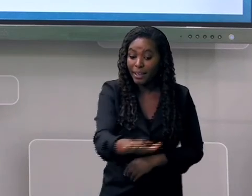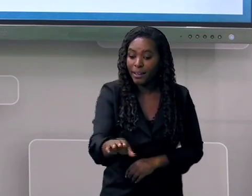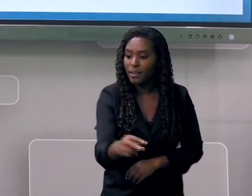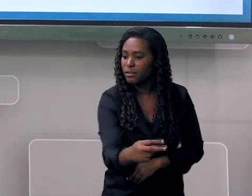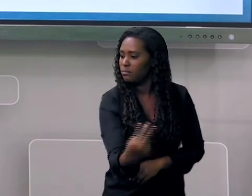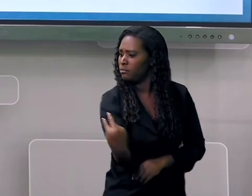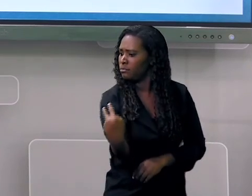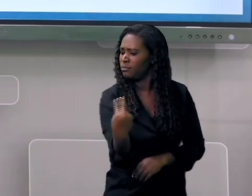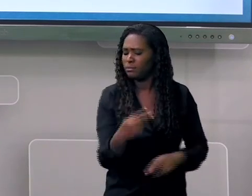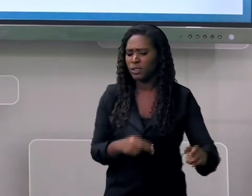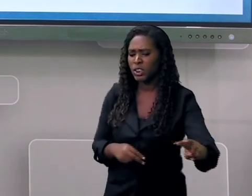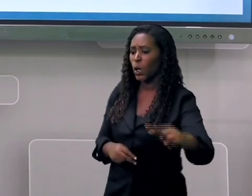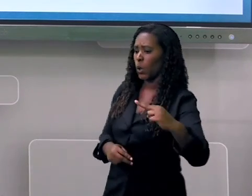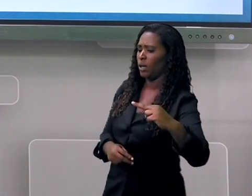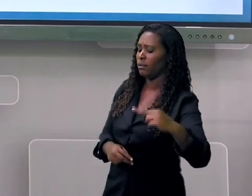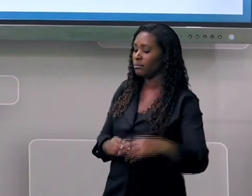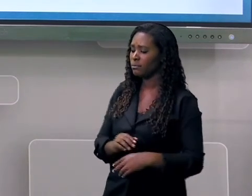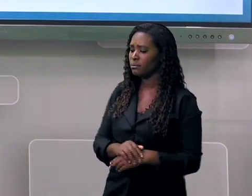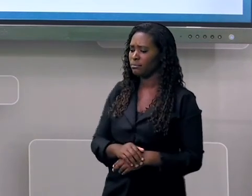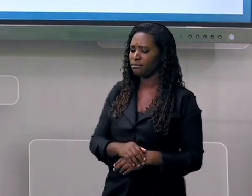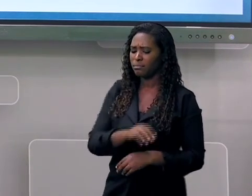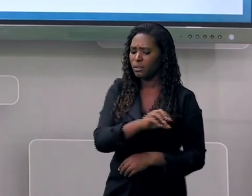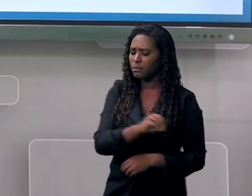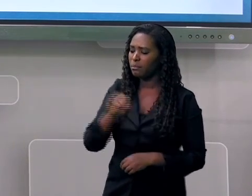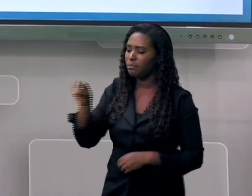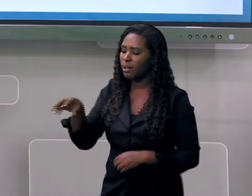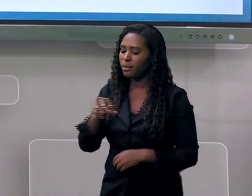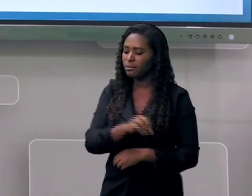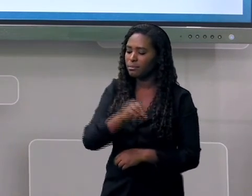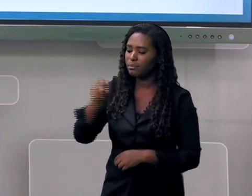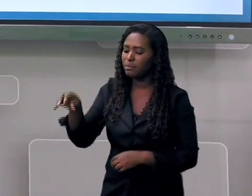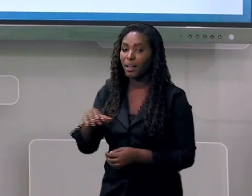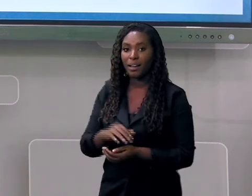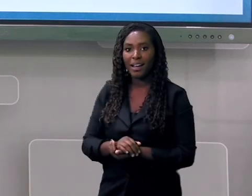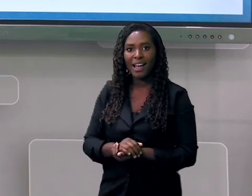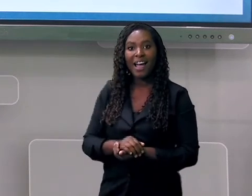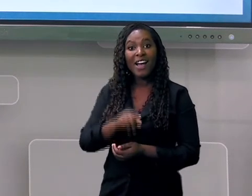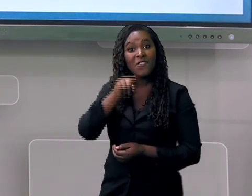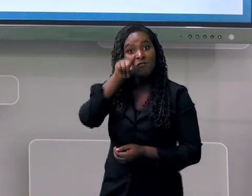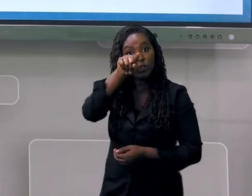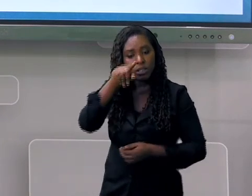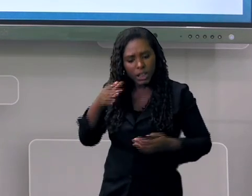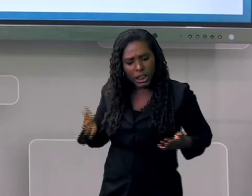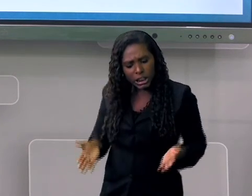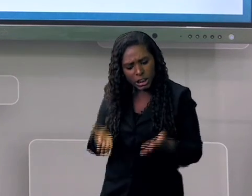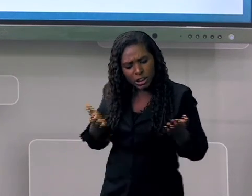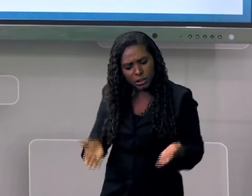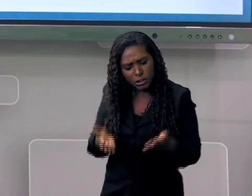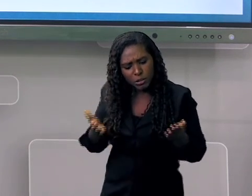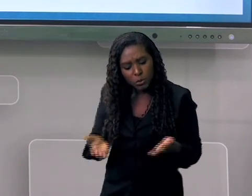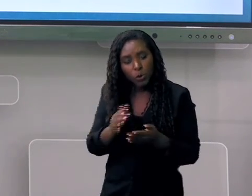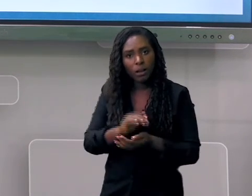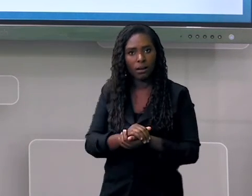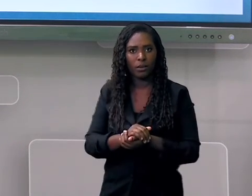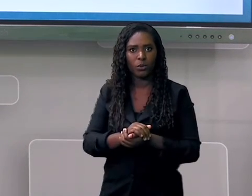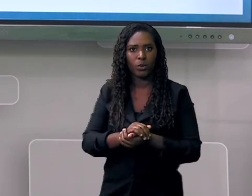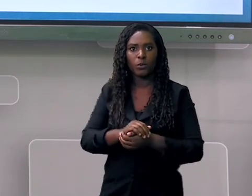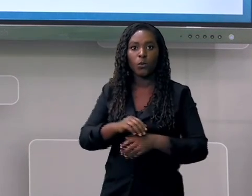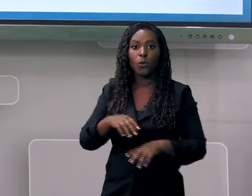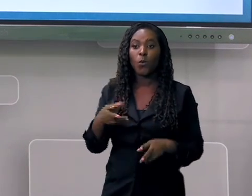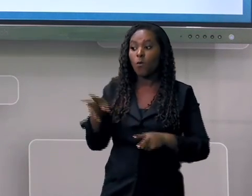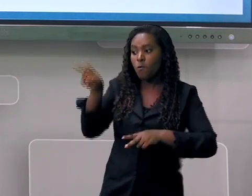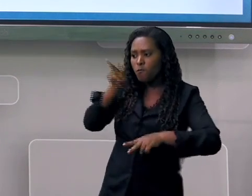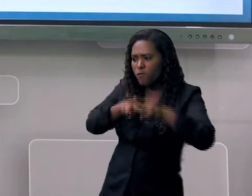brinquedos. E você faz isso umas 3 vezes. Você está dando para ele o estímulo visual e oral juntos. E por